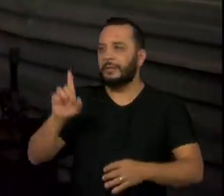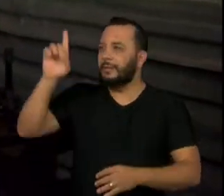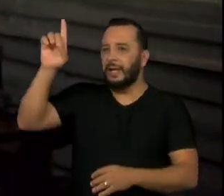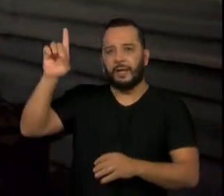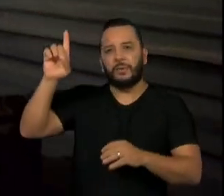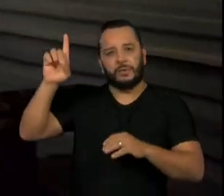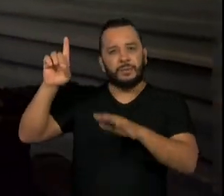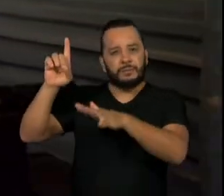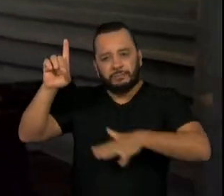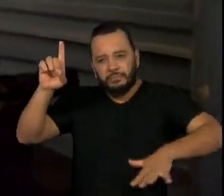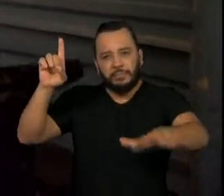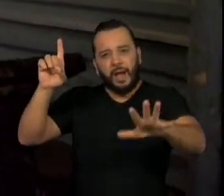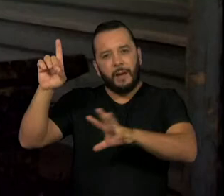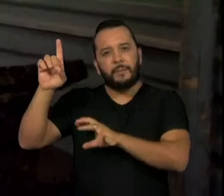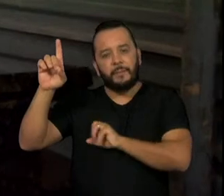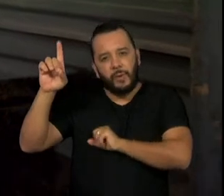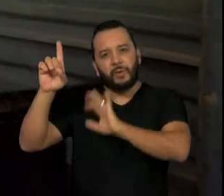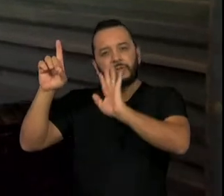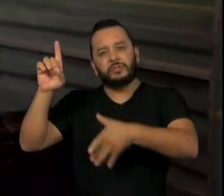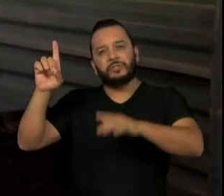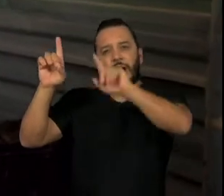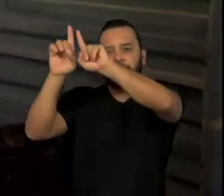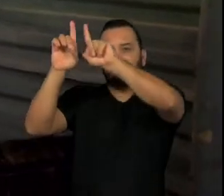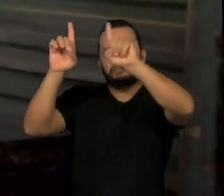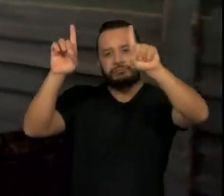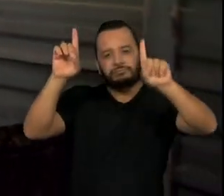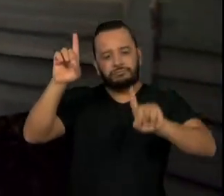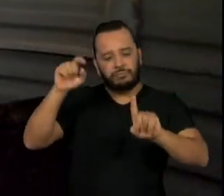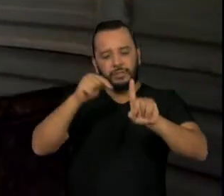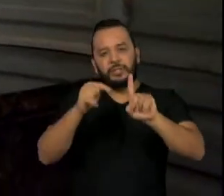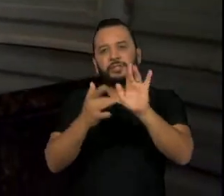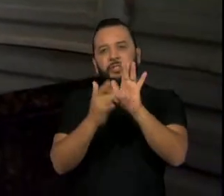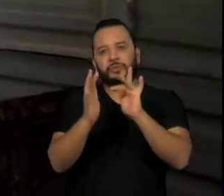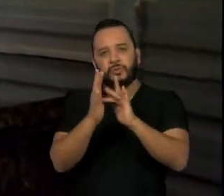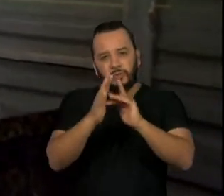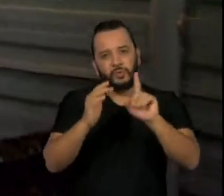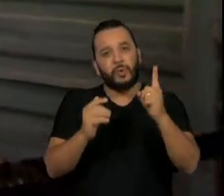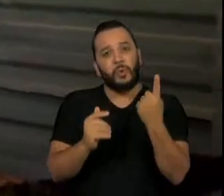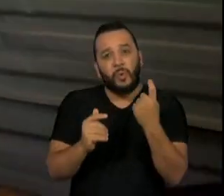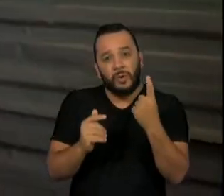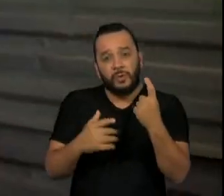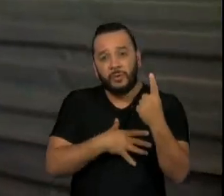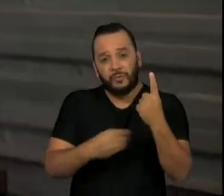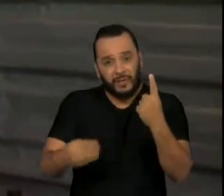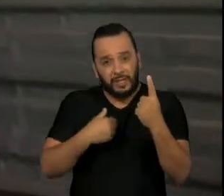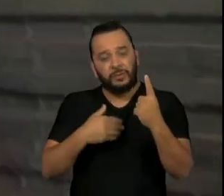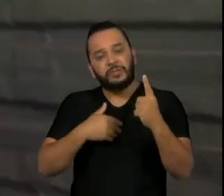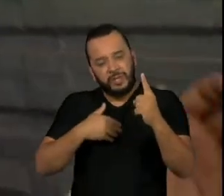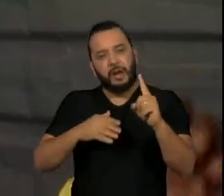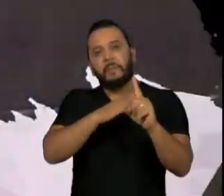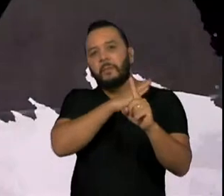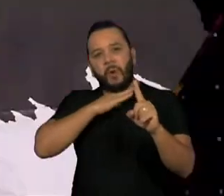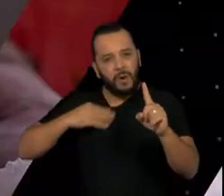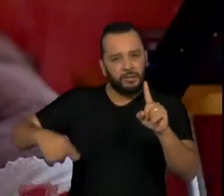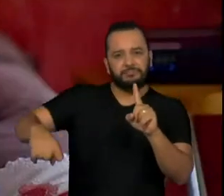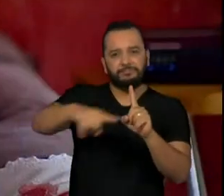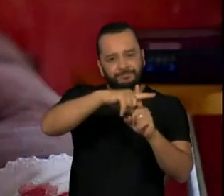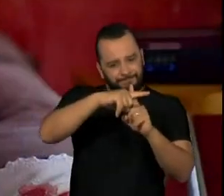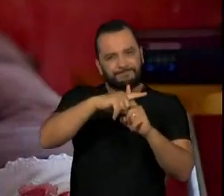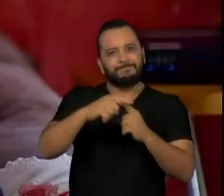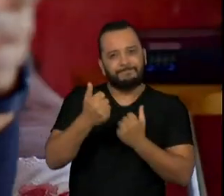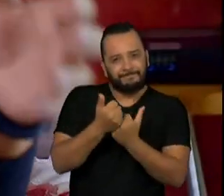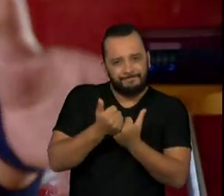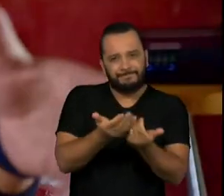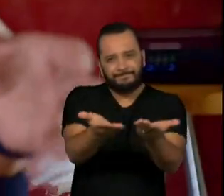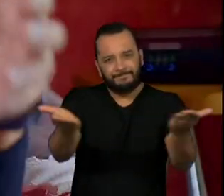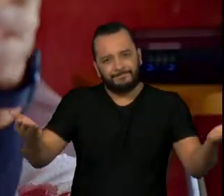maneira que deu seu Filho unigênito para que todo aquele que nele crê não pereça, mas tenha vida eterna. E a